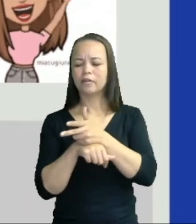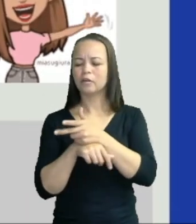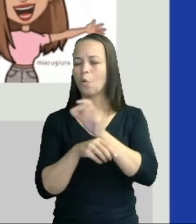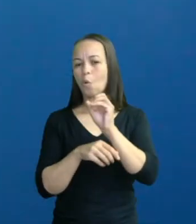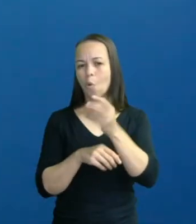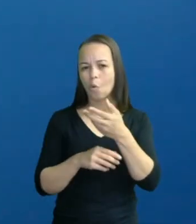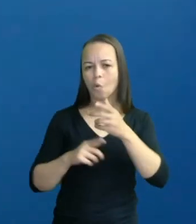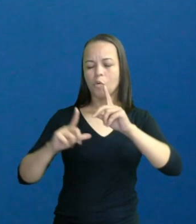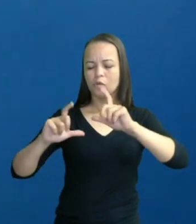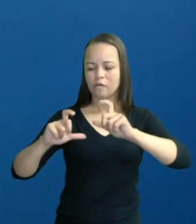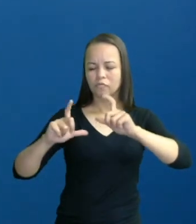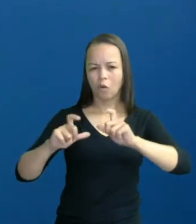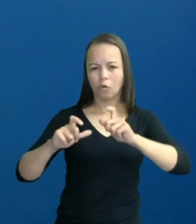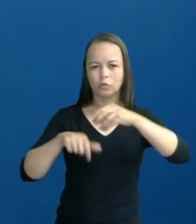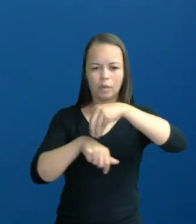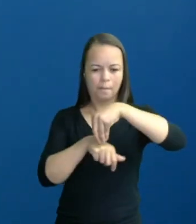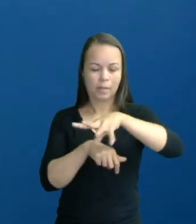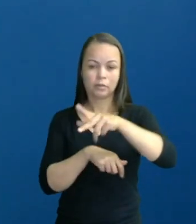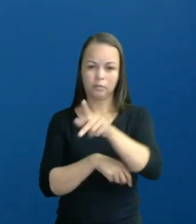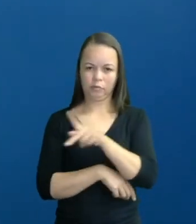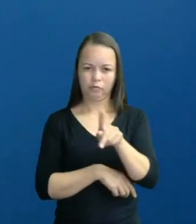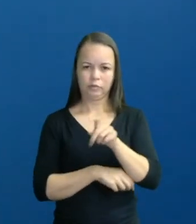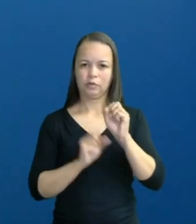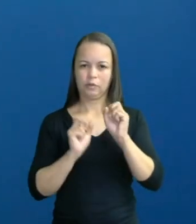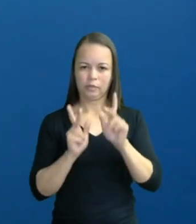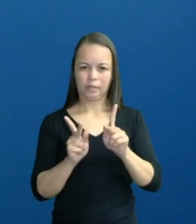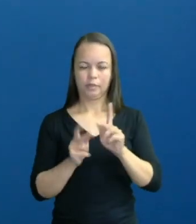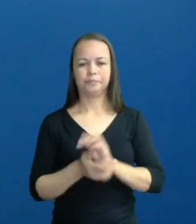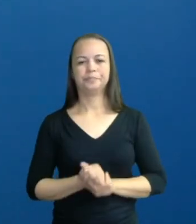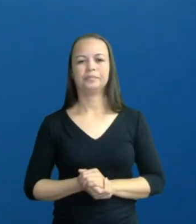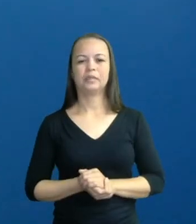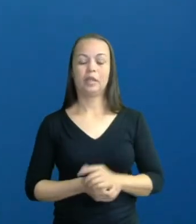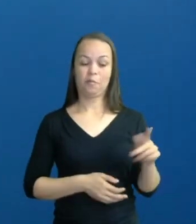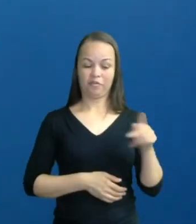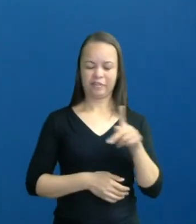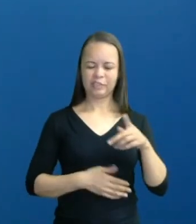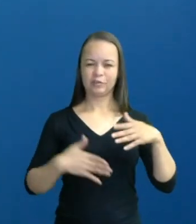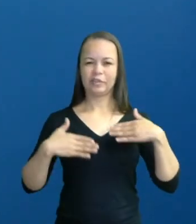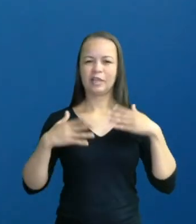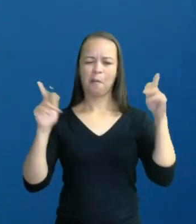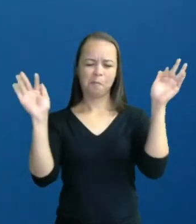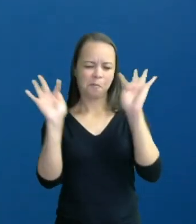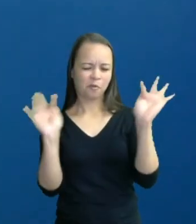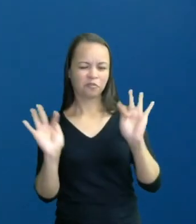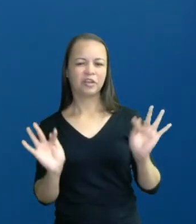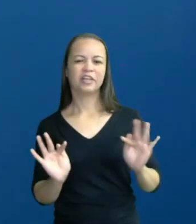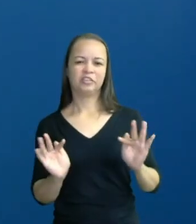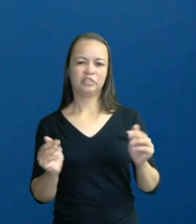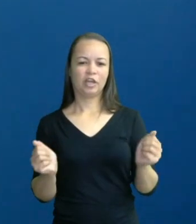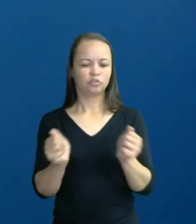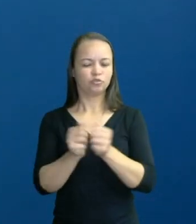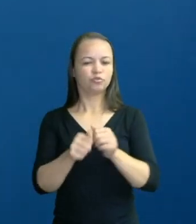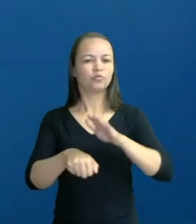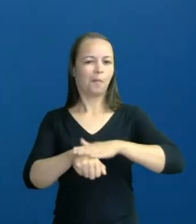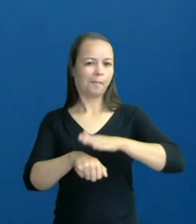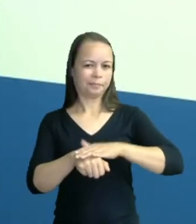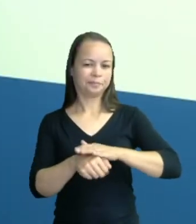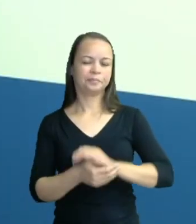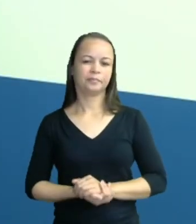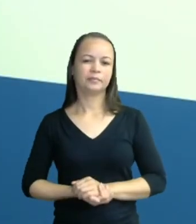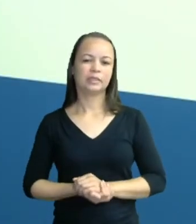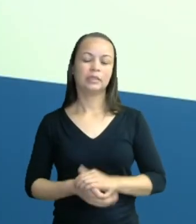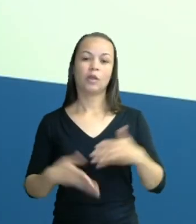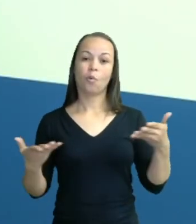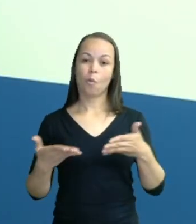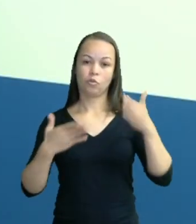de comunicação, as mudanças nos aparelhos celulares, a educação, os aparelhos eletrônicos, os